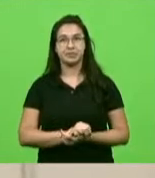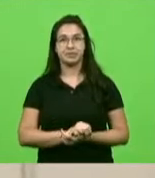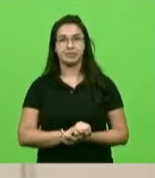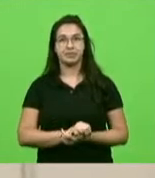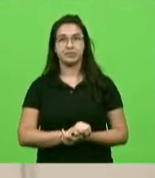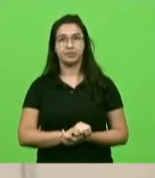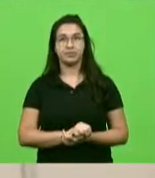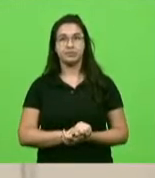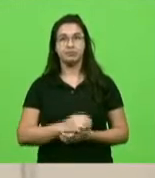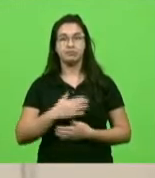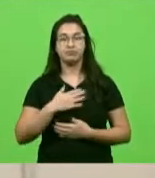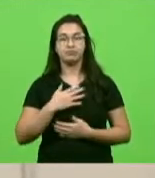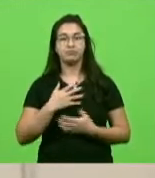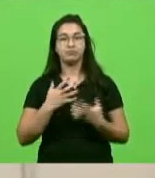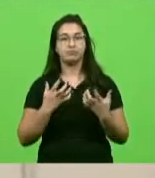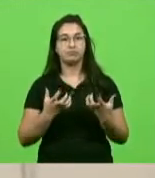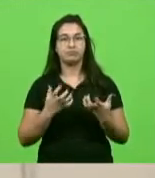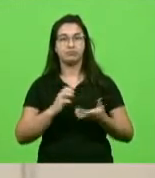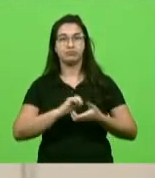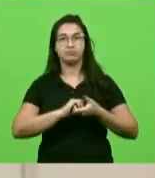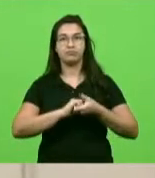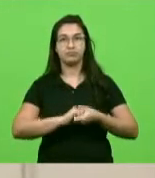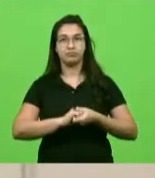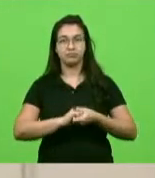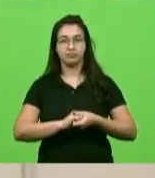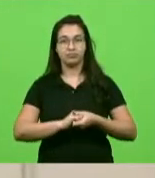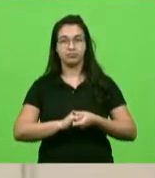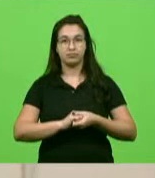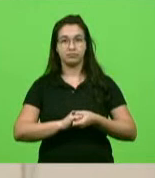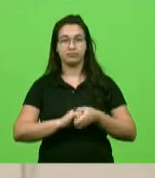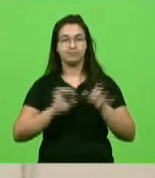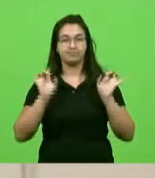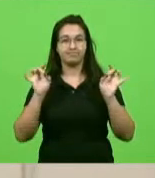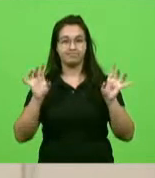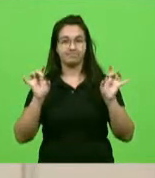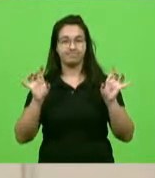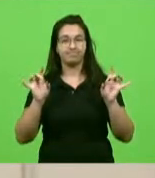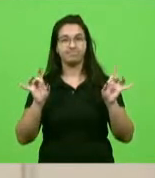gostaria de cumprimentar de forma especial